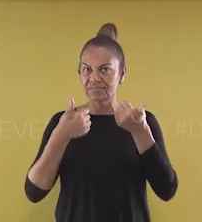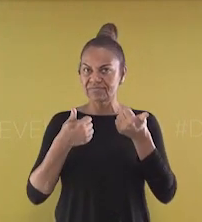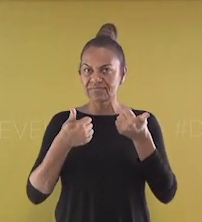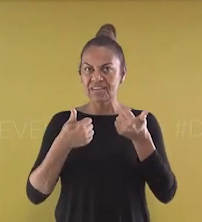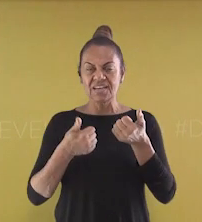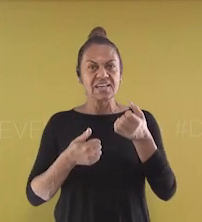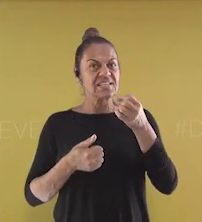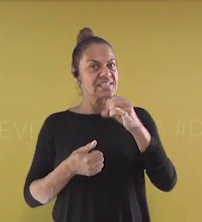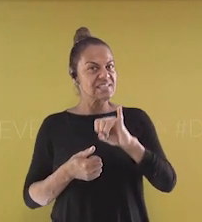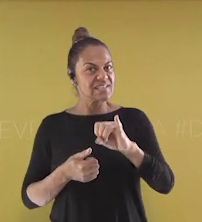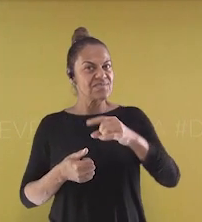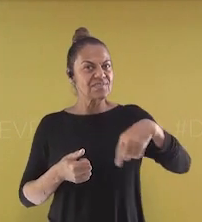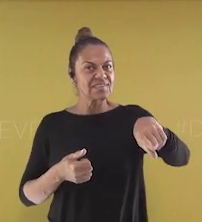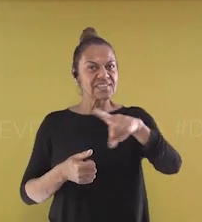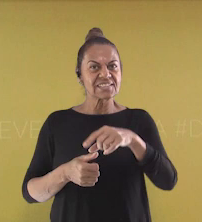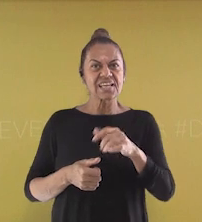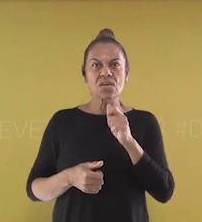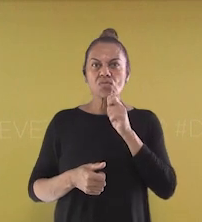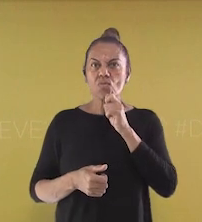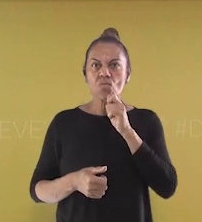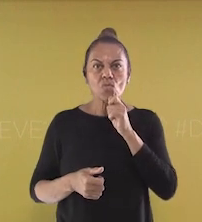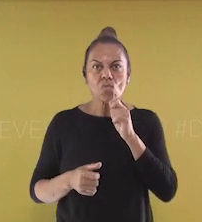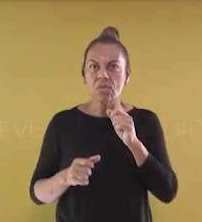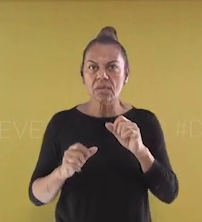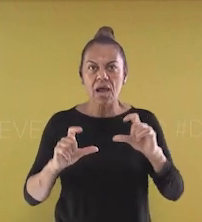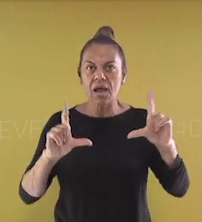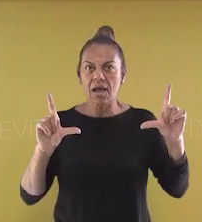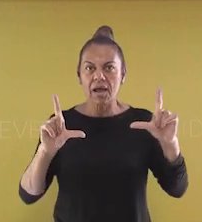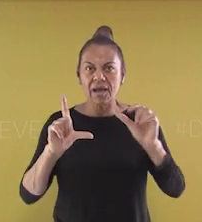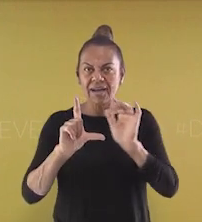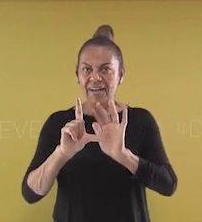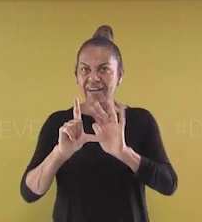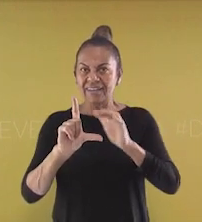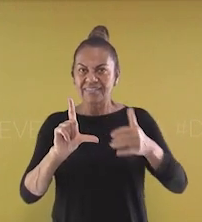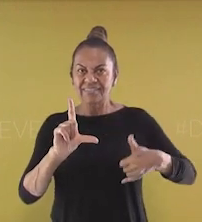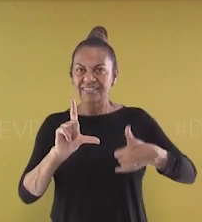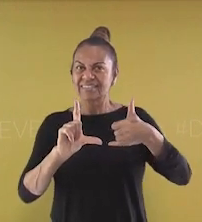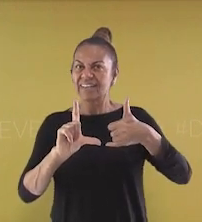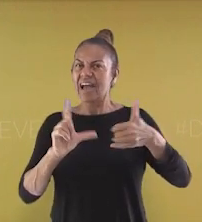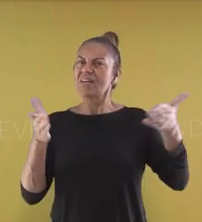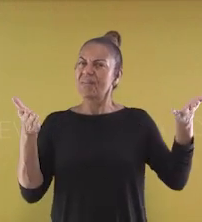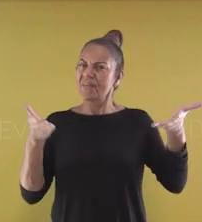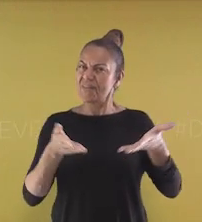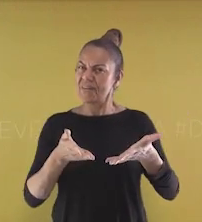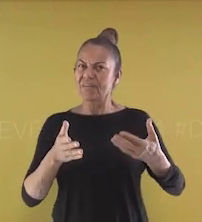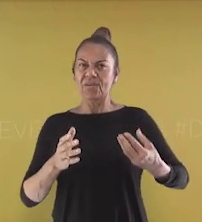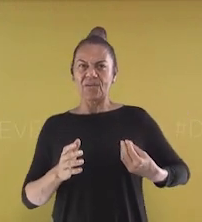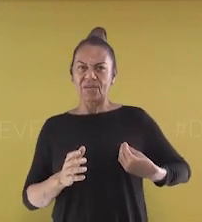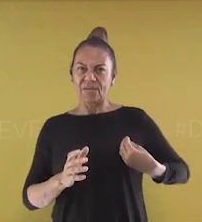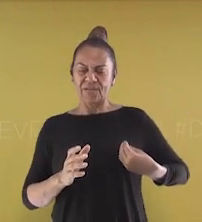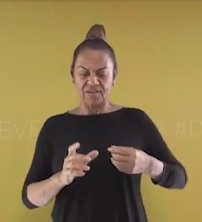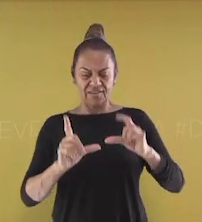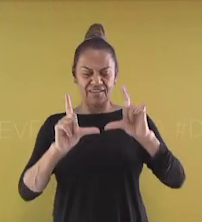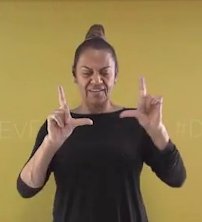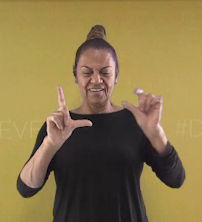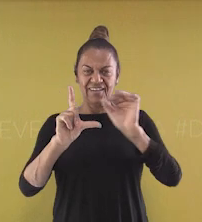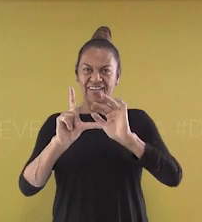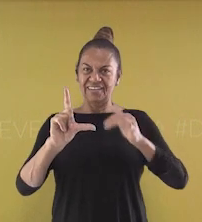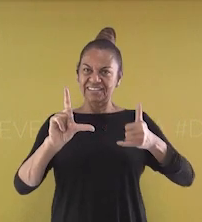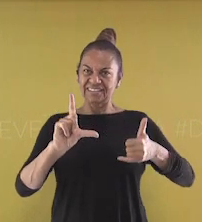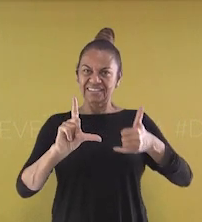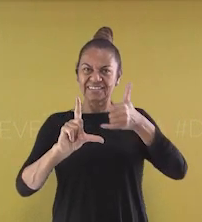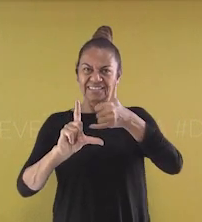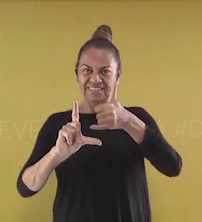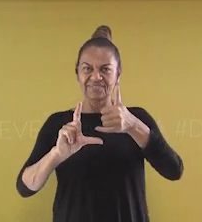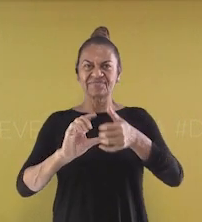por acaso você ainda não registrou a sua presença na aula, faça agora, apontando a câmera do seu celular para o QR Code